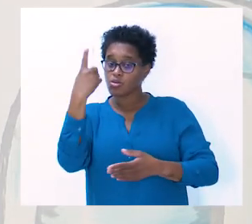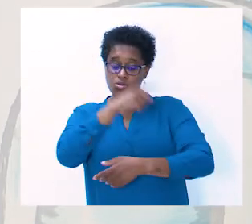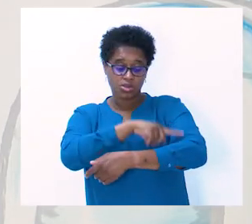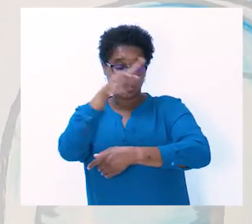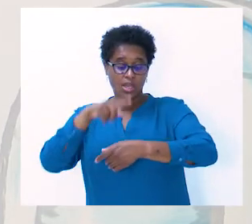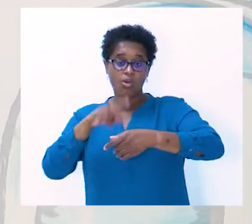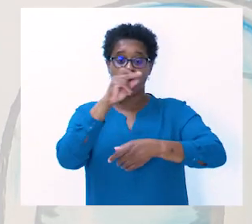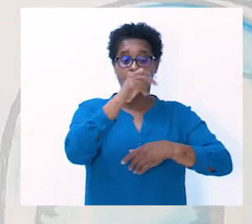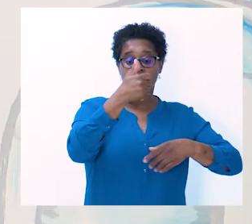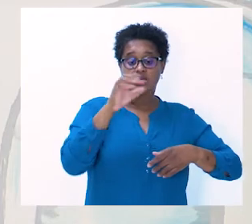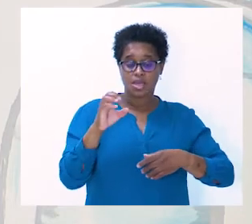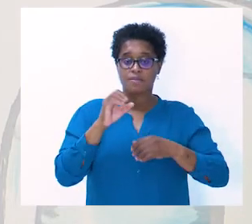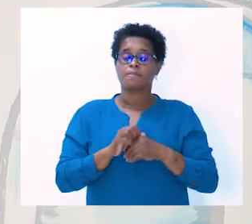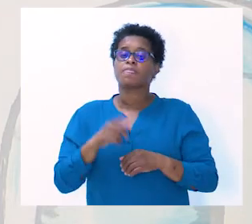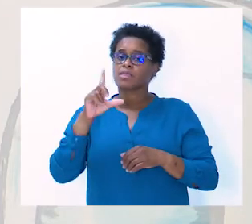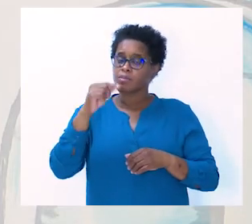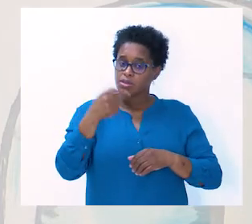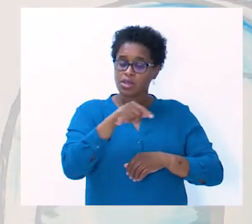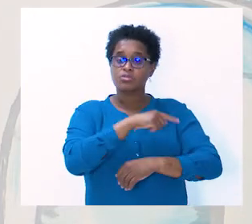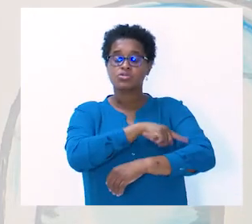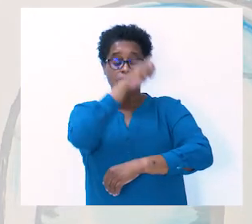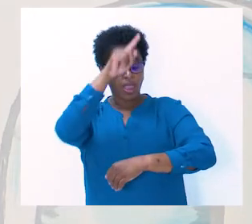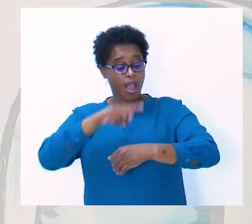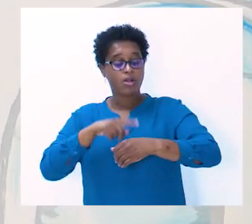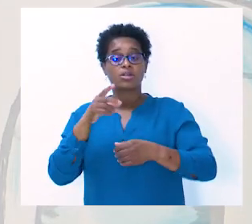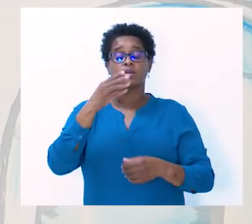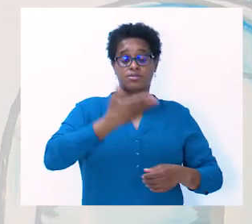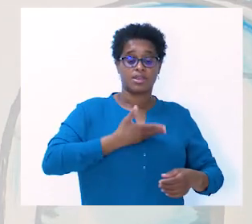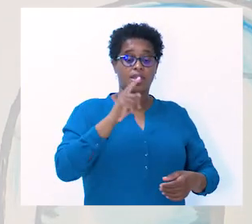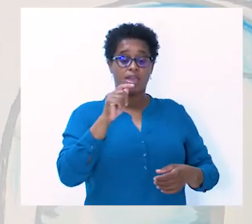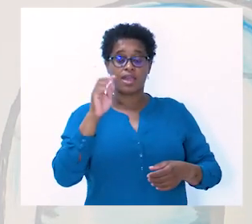o triângulo ABC e temos o triângulo